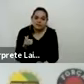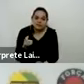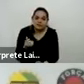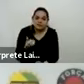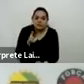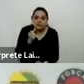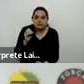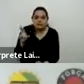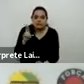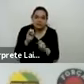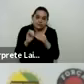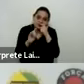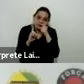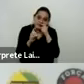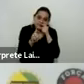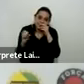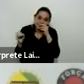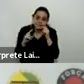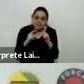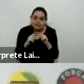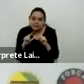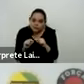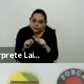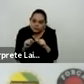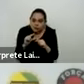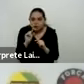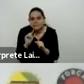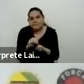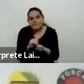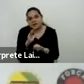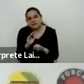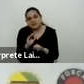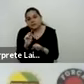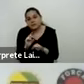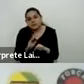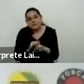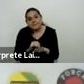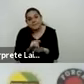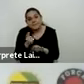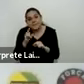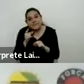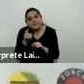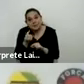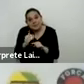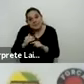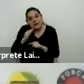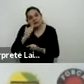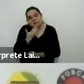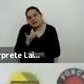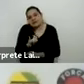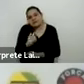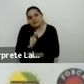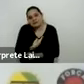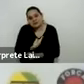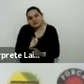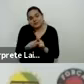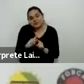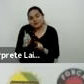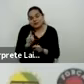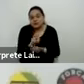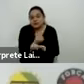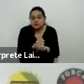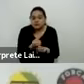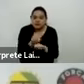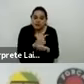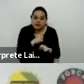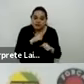para 600, mas que eles mexam alguma coisa. O que eles mexerem para cima é positivo, porque a nossa economia está extremamente